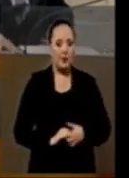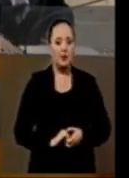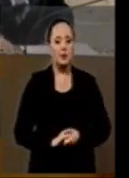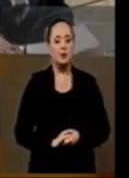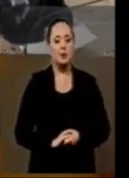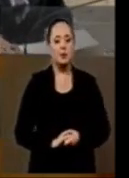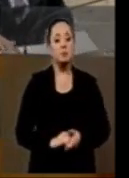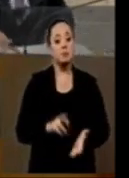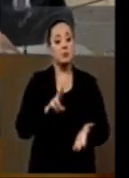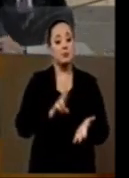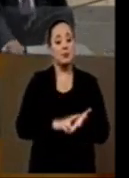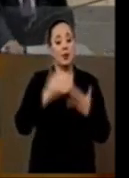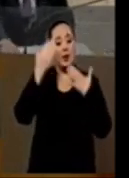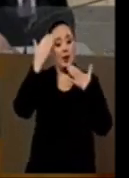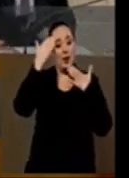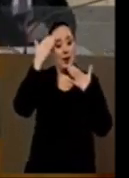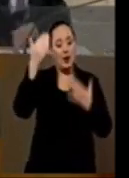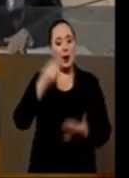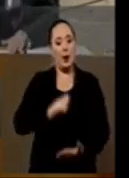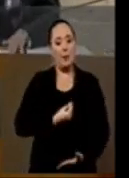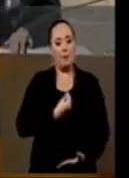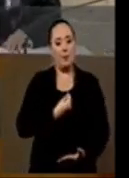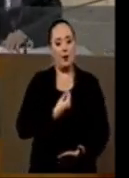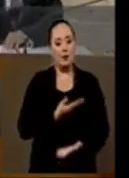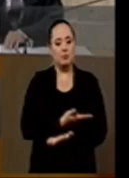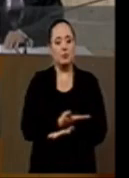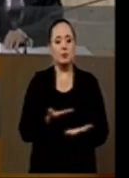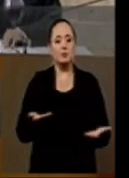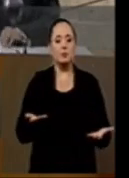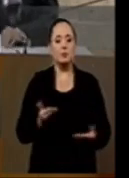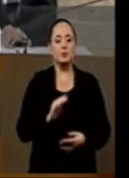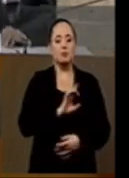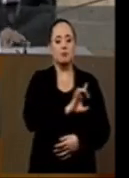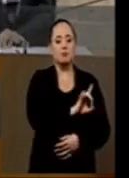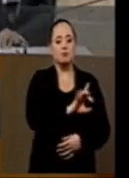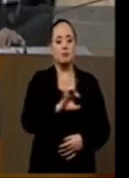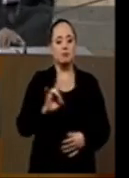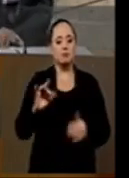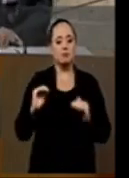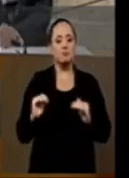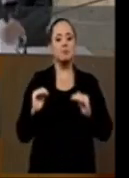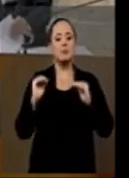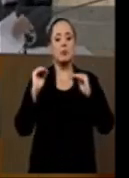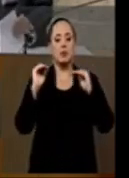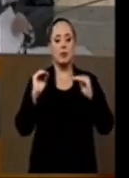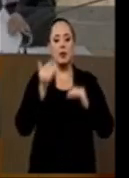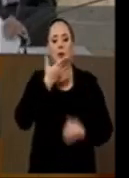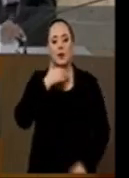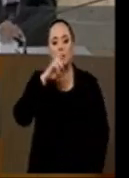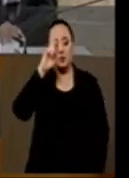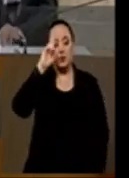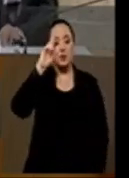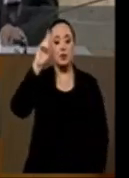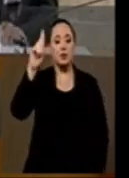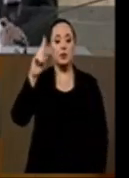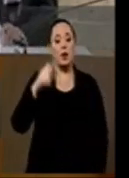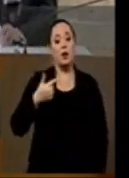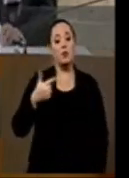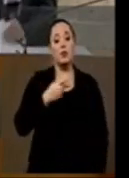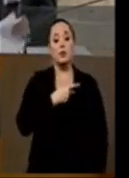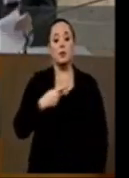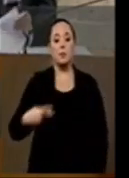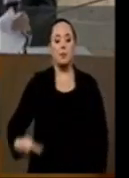o registro e agradeço a presença de suas excelências os senhores vice